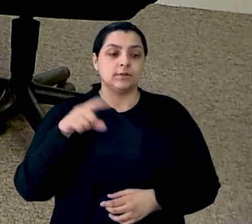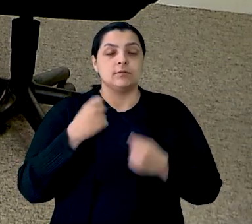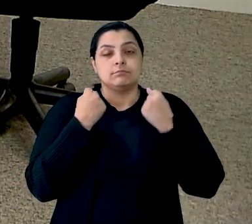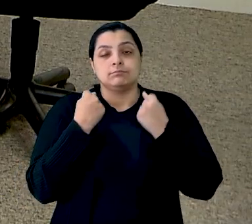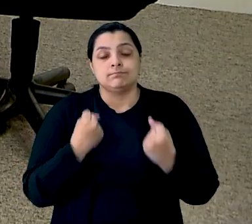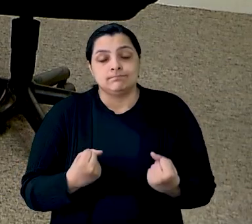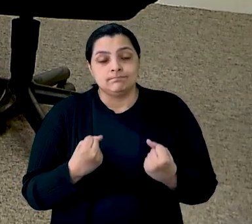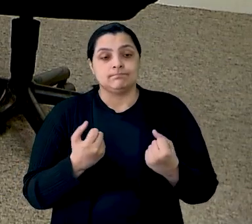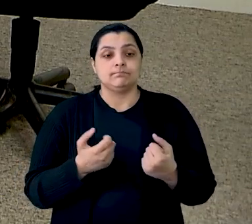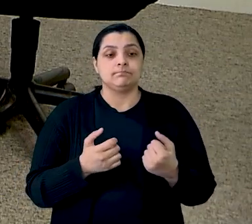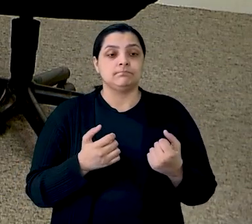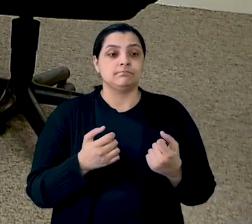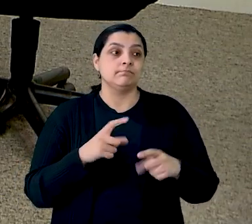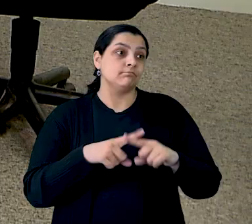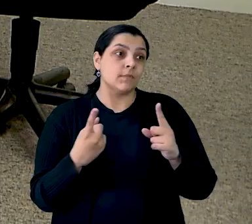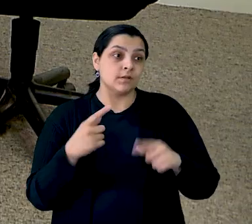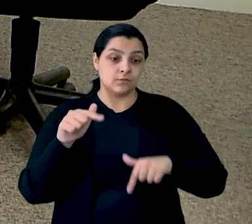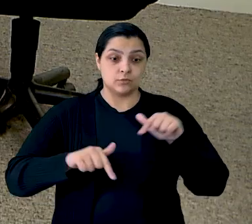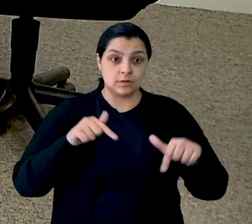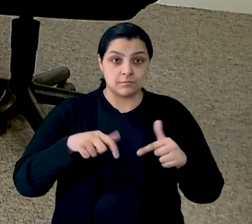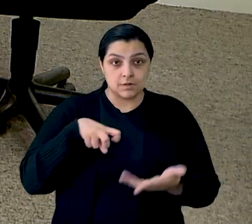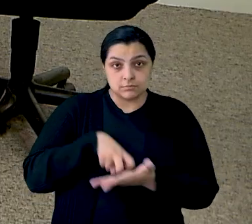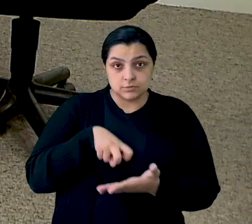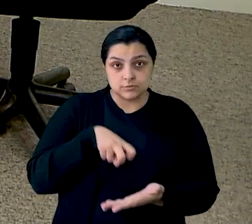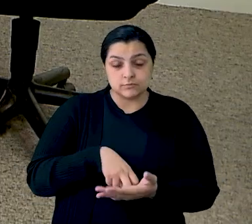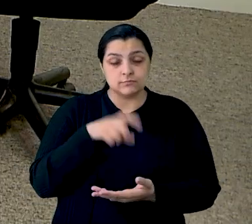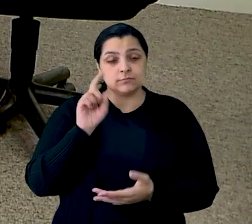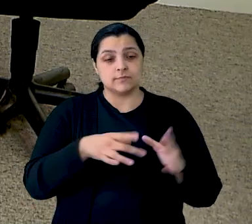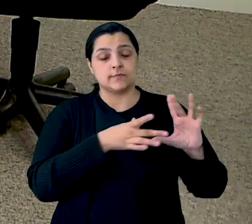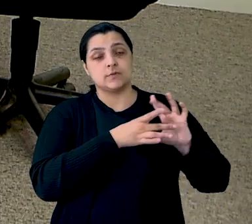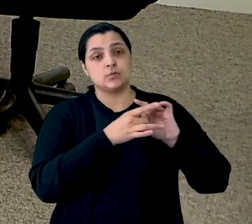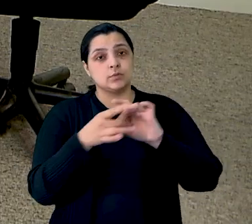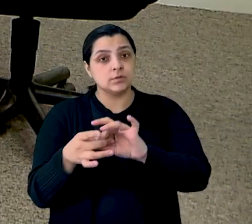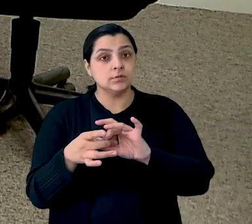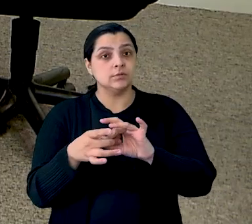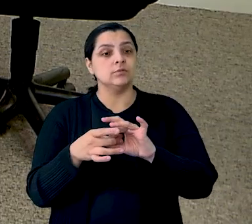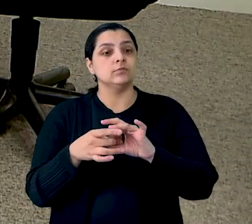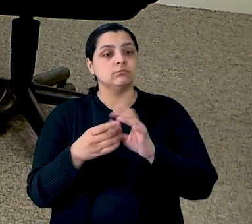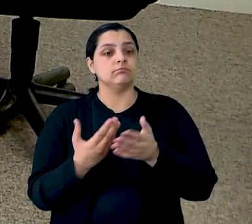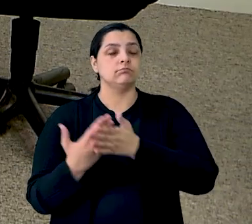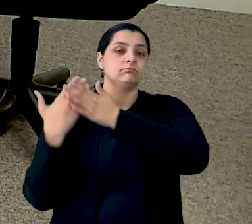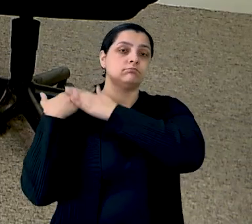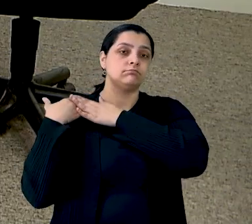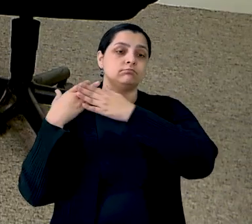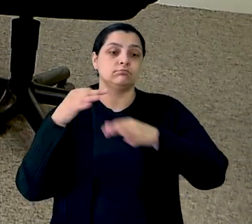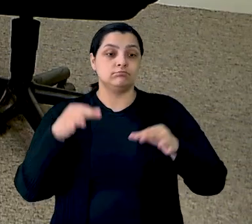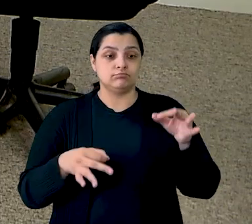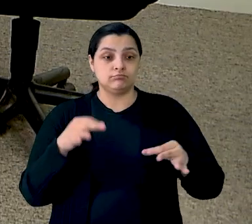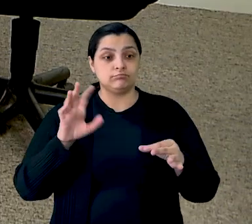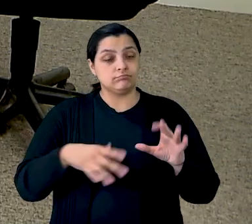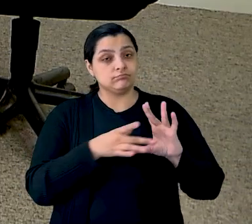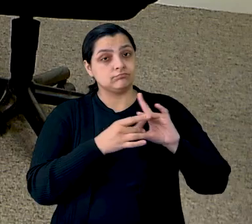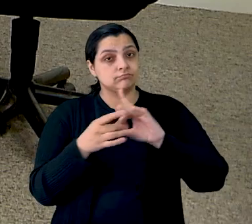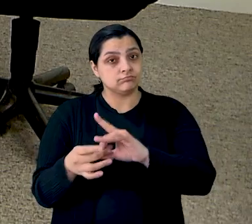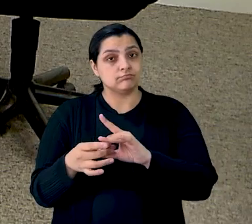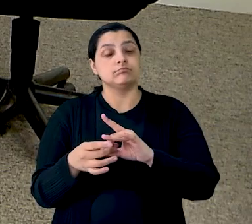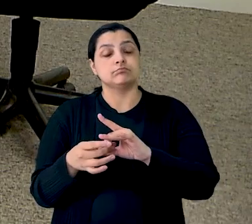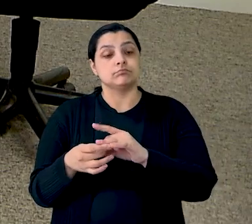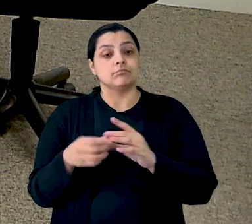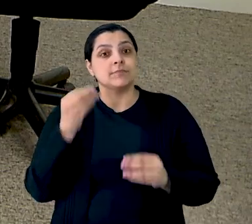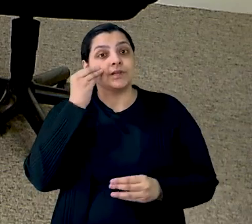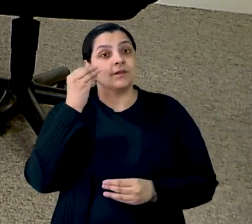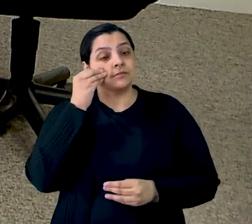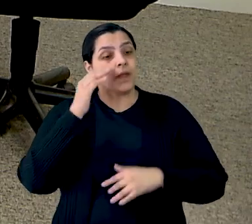que seja exaustivo. Em verdade, a atuação punitiva faz parte de um contexto aí de responsabilização, no caso da justiça, faz parte de um contexto